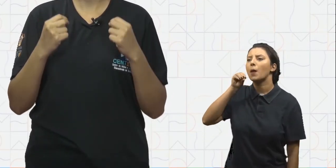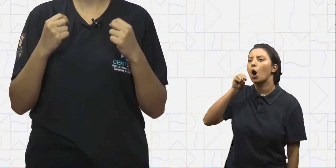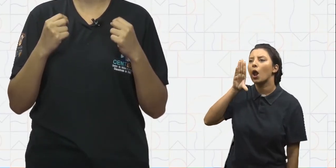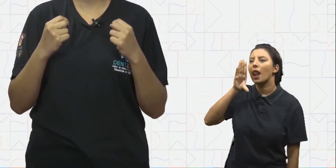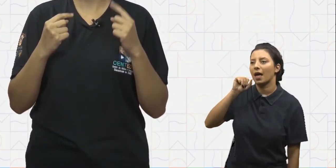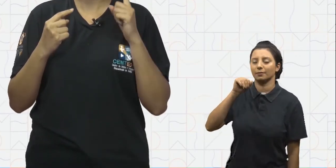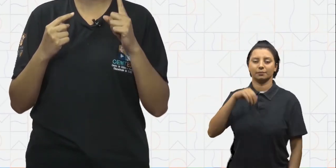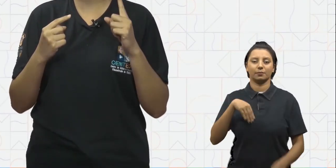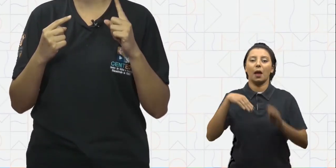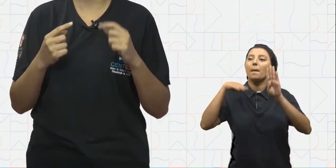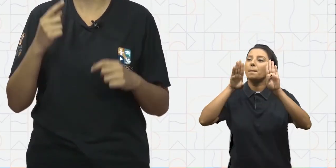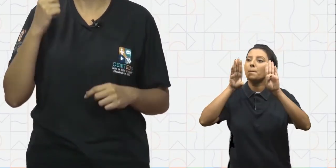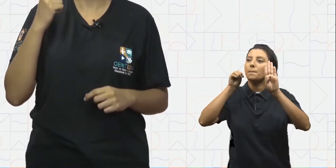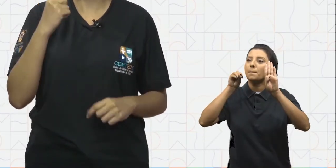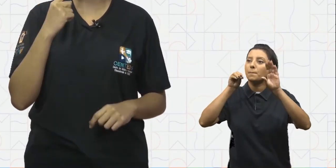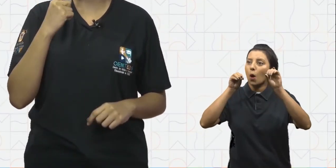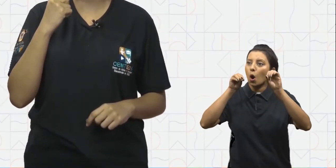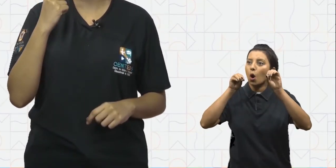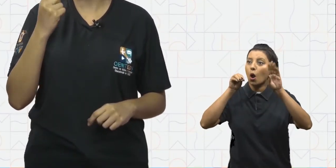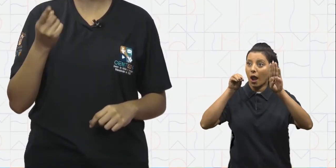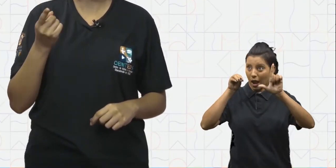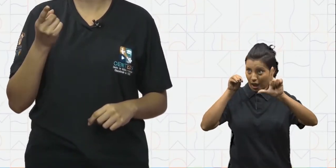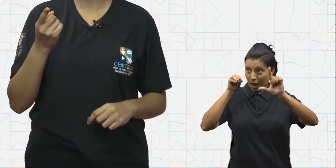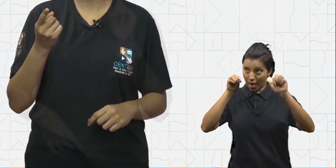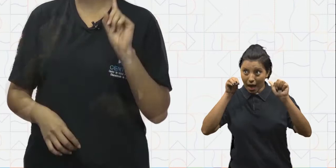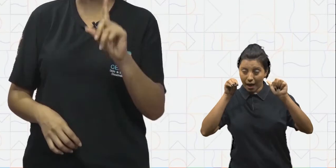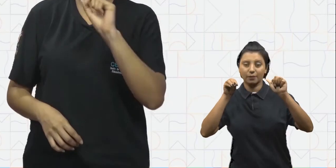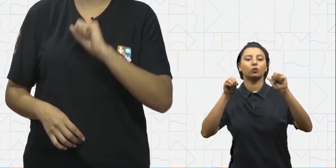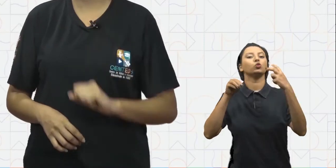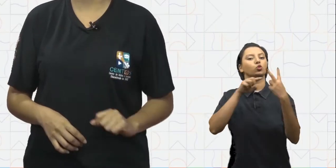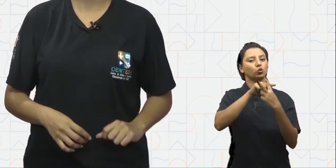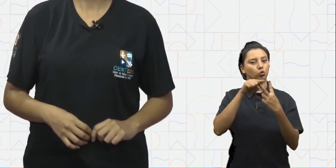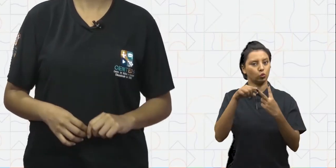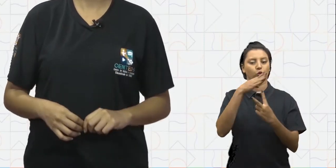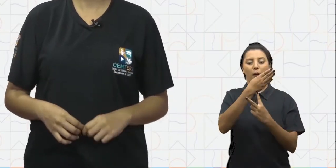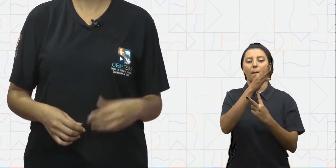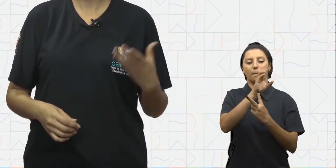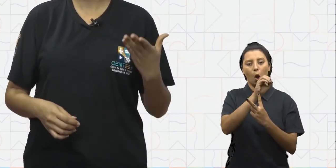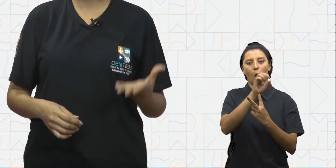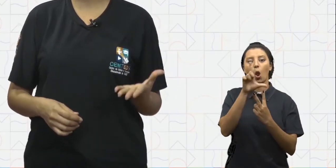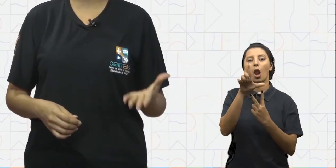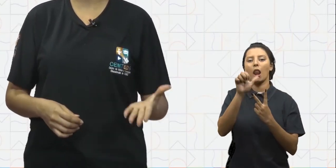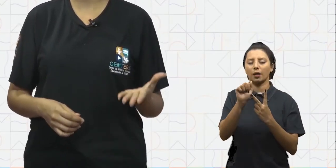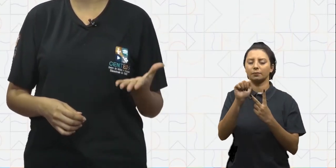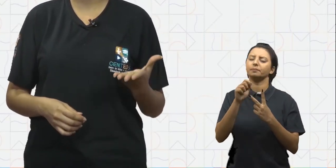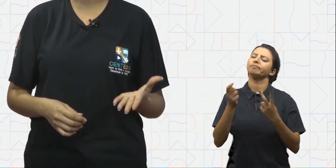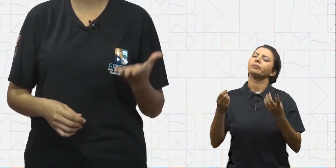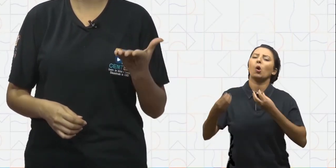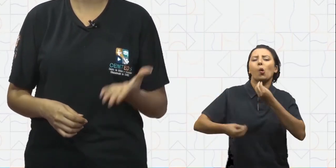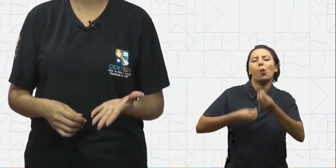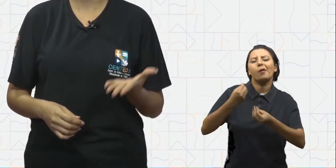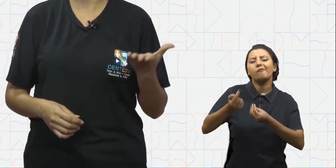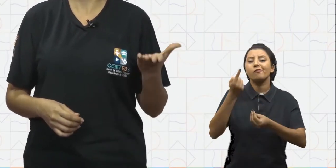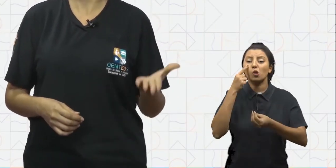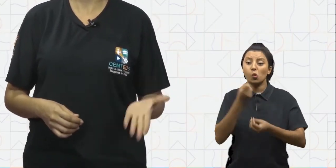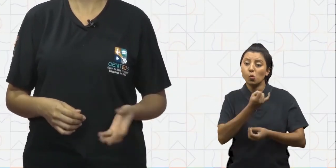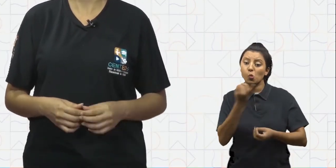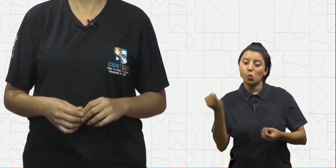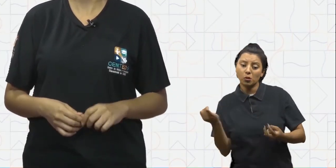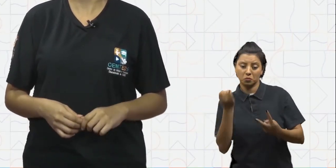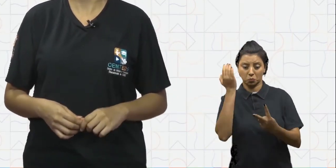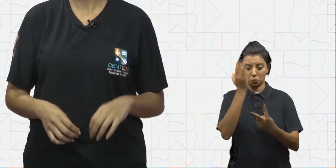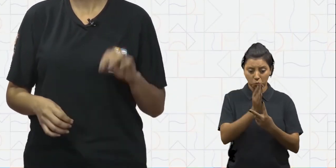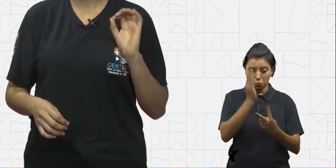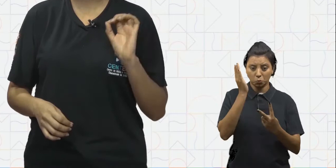vezes para falar. Observe, bola. Inclusive, verificar quantas vezes abrimos a boca para falar